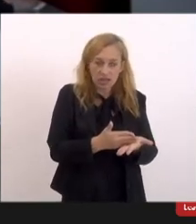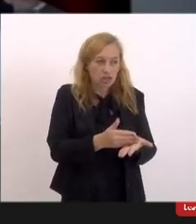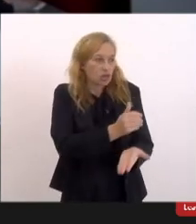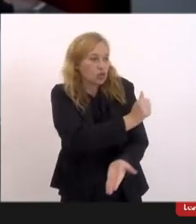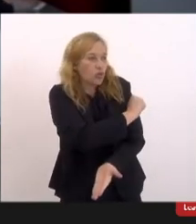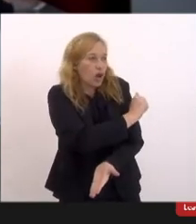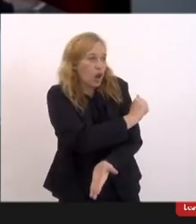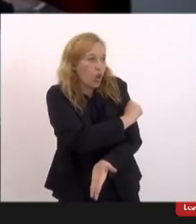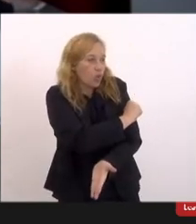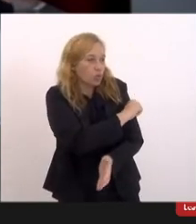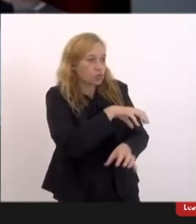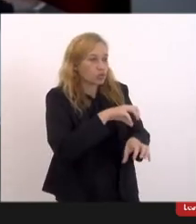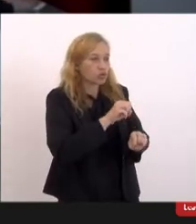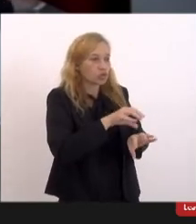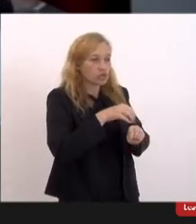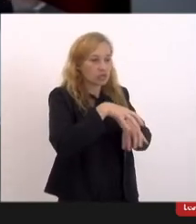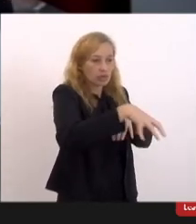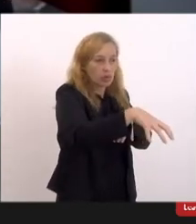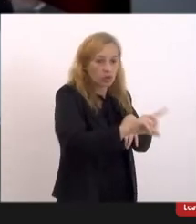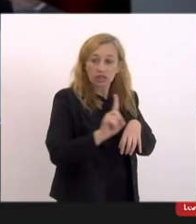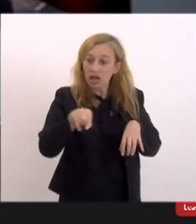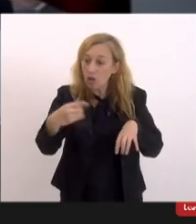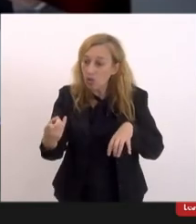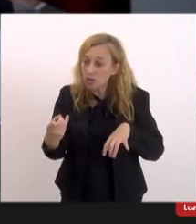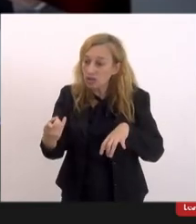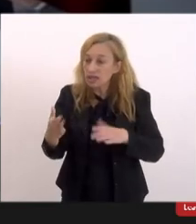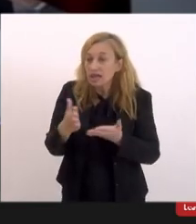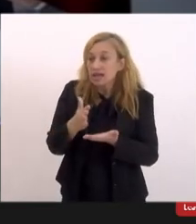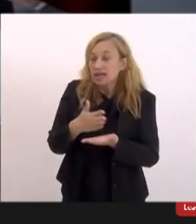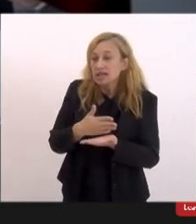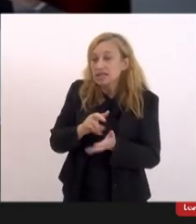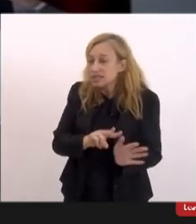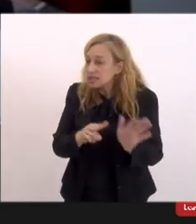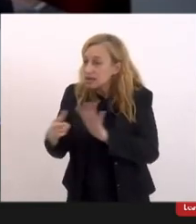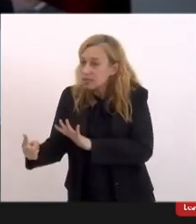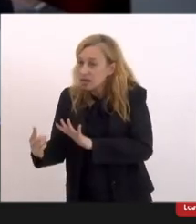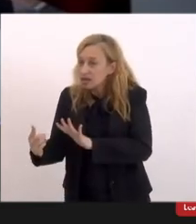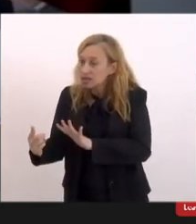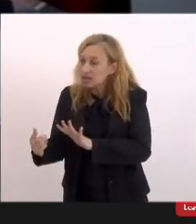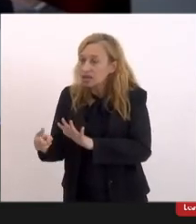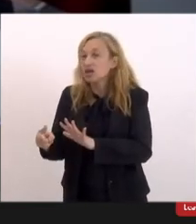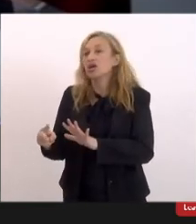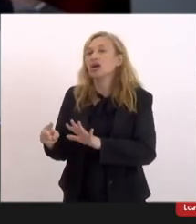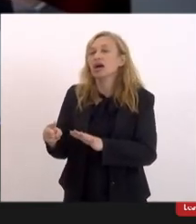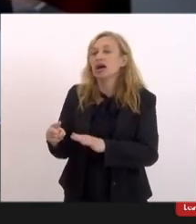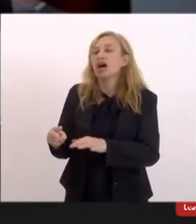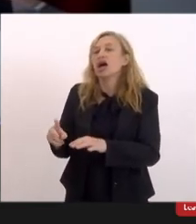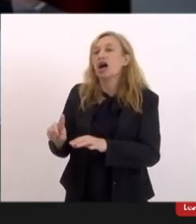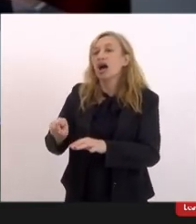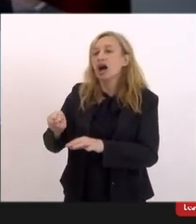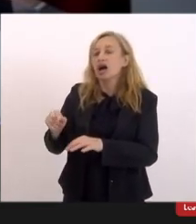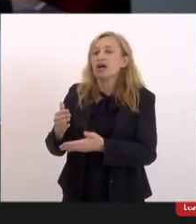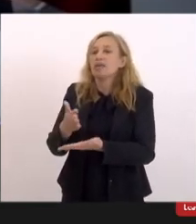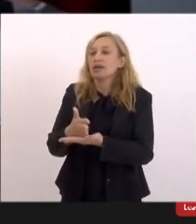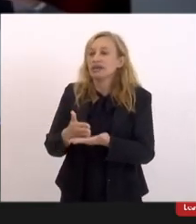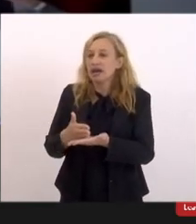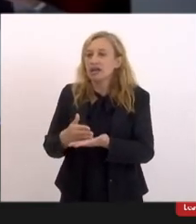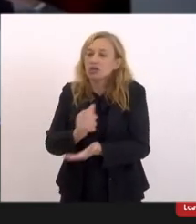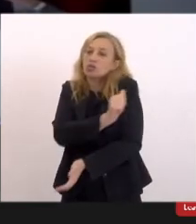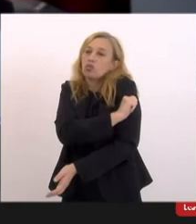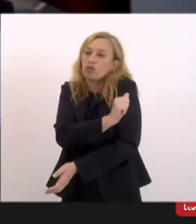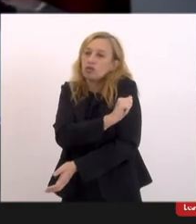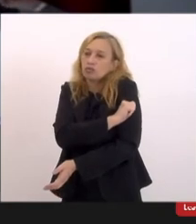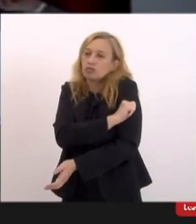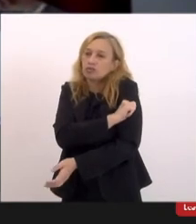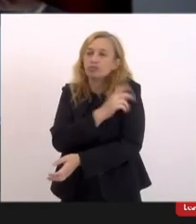atendida no remoto. E na semana que vem a gente inverte. Então, a gente vai ter sempre estratégias diversas ao longo do